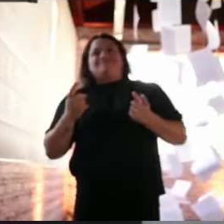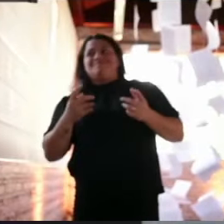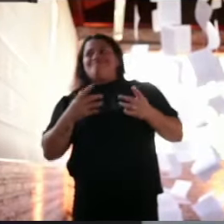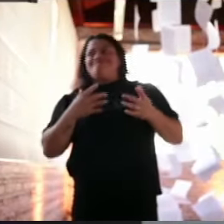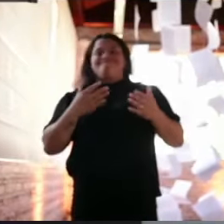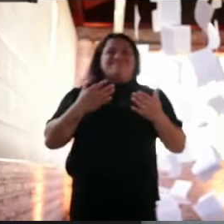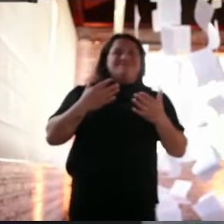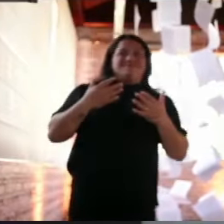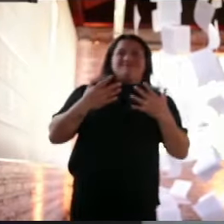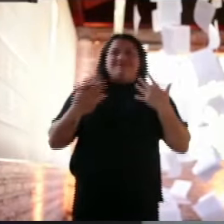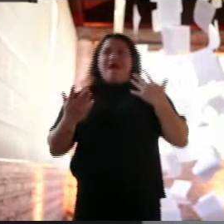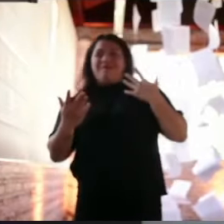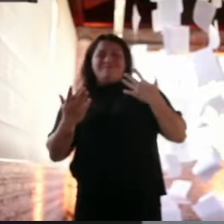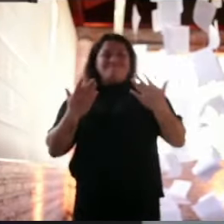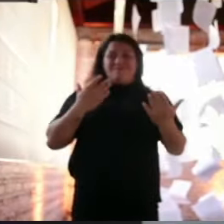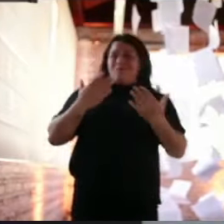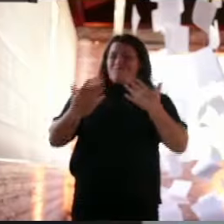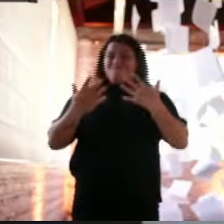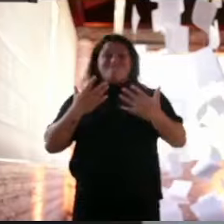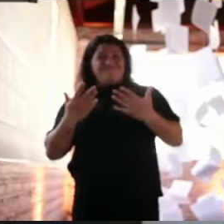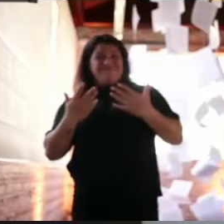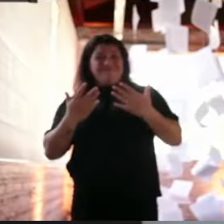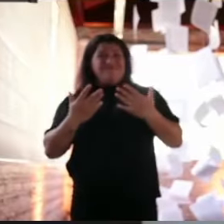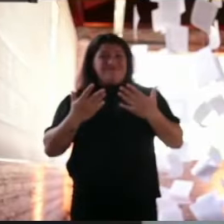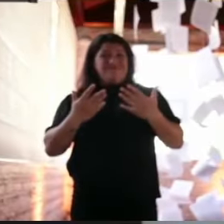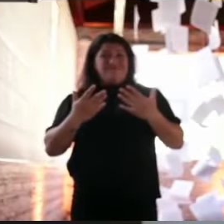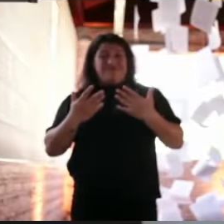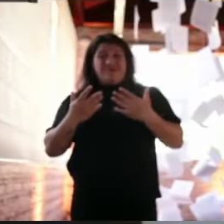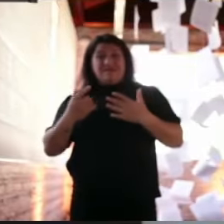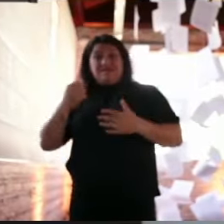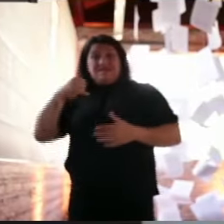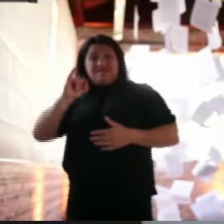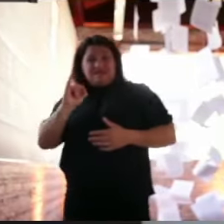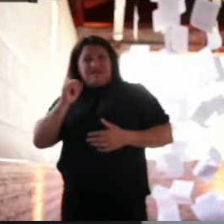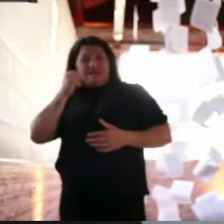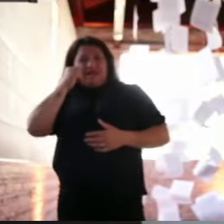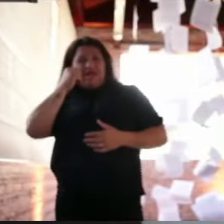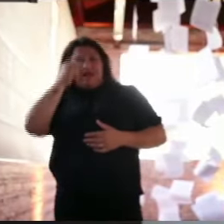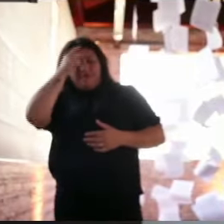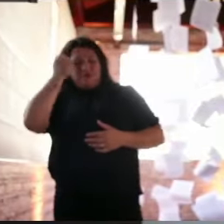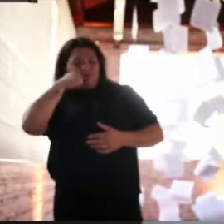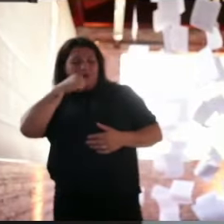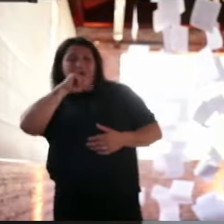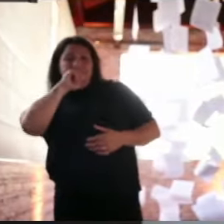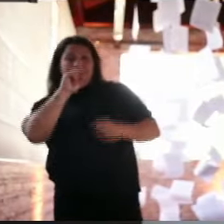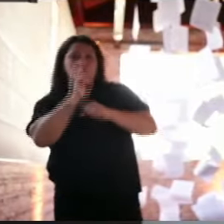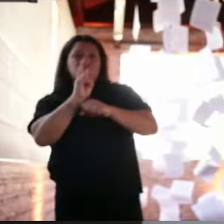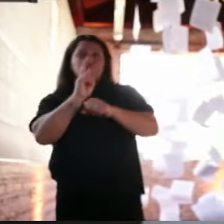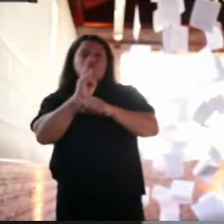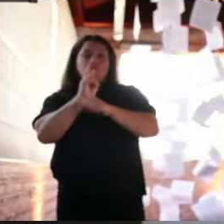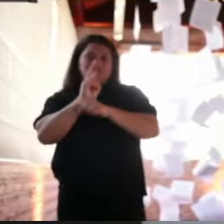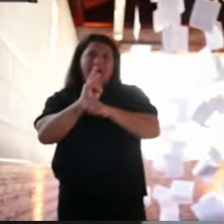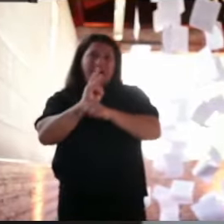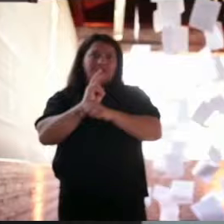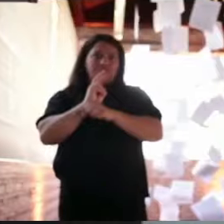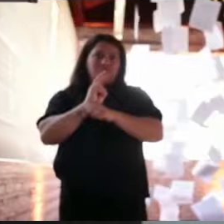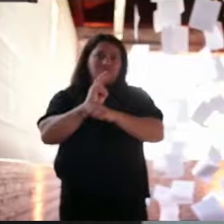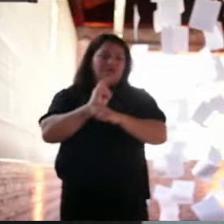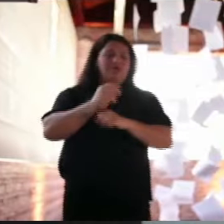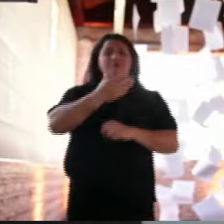sob o guarda-chuva da Maternidade então se a maternidade é um tipo de cuidado porque que um pai não pode